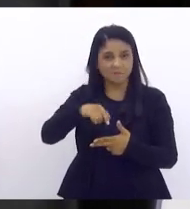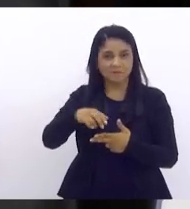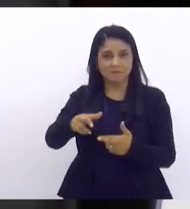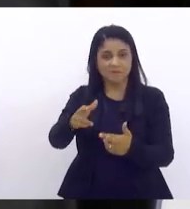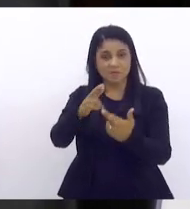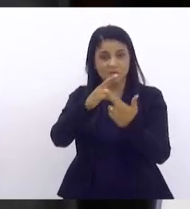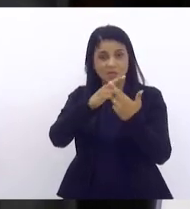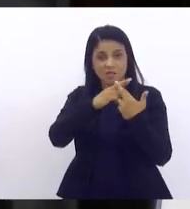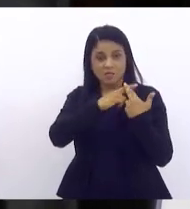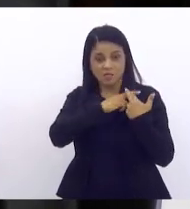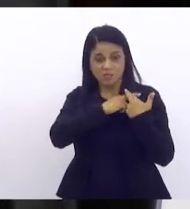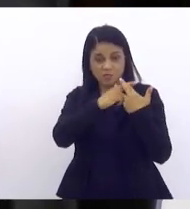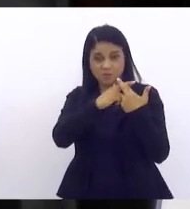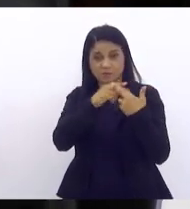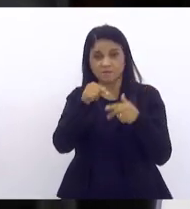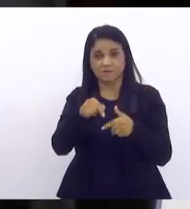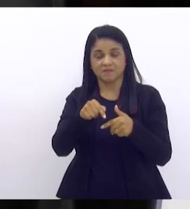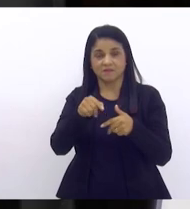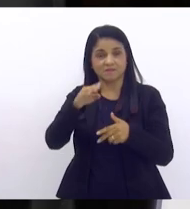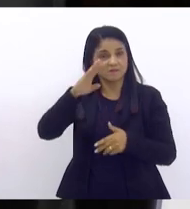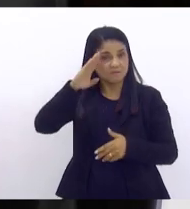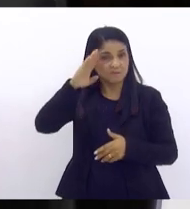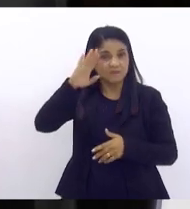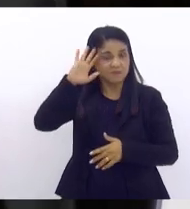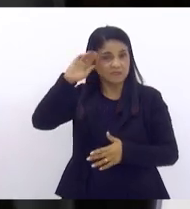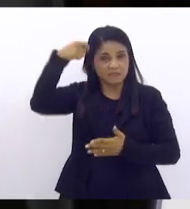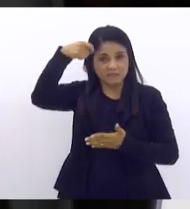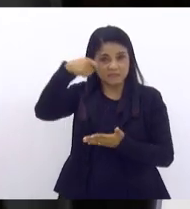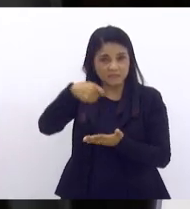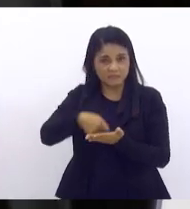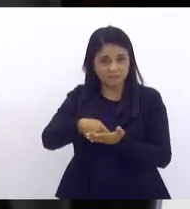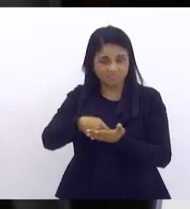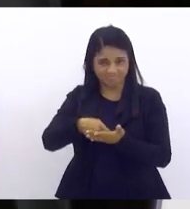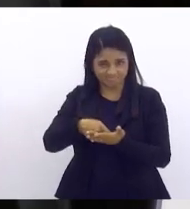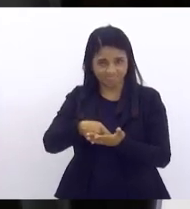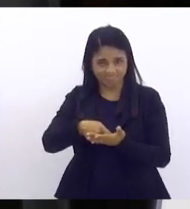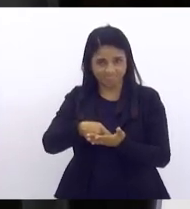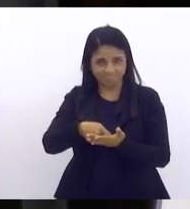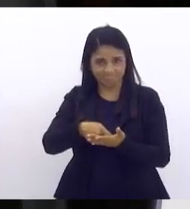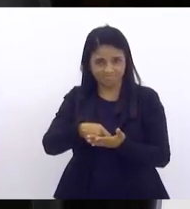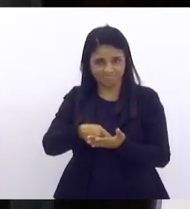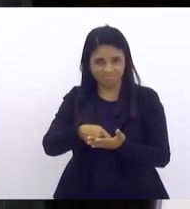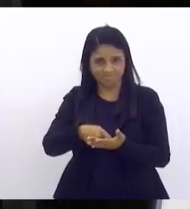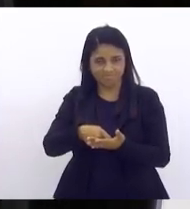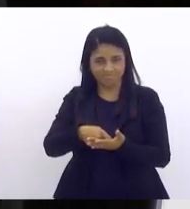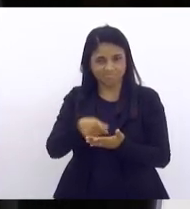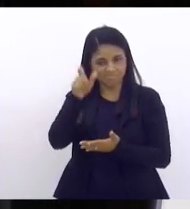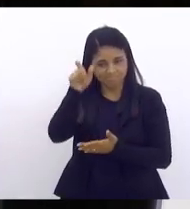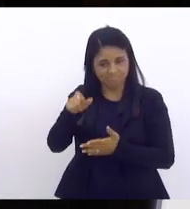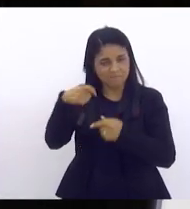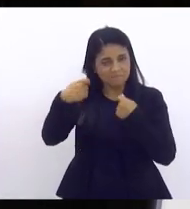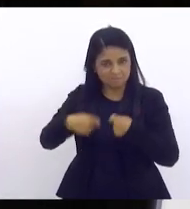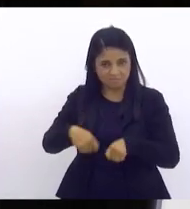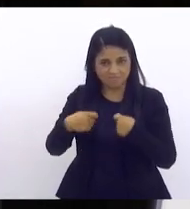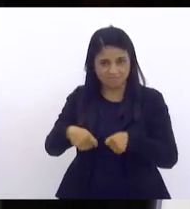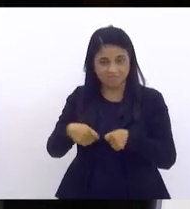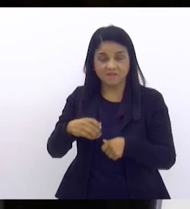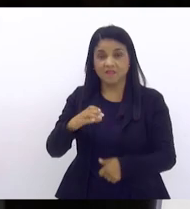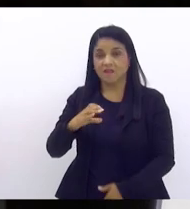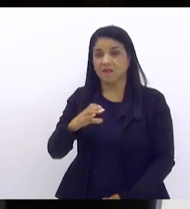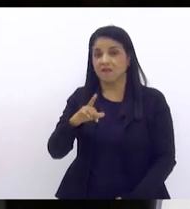uma principal responsabilidade nas principais decisões que ele tem que tomar. E o Cláudio, e assim eu posso chamá-lo